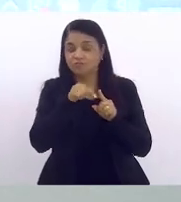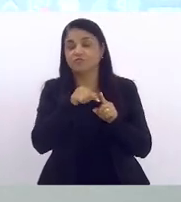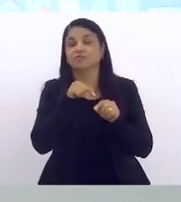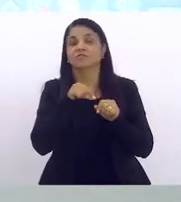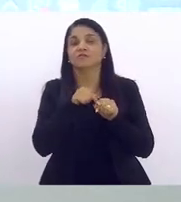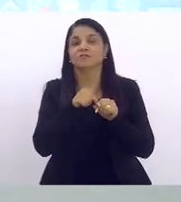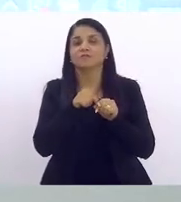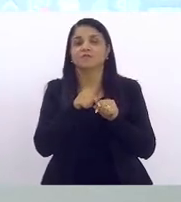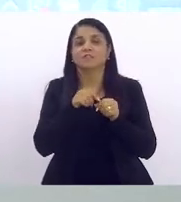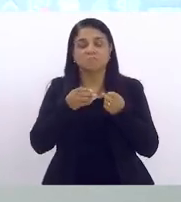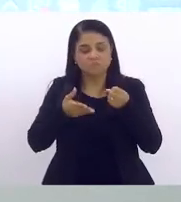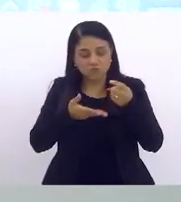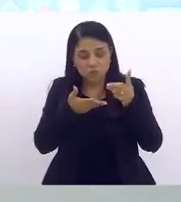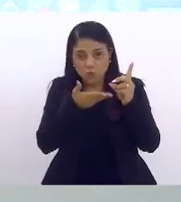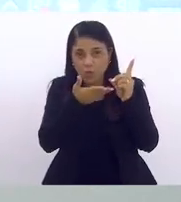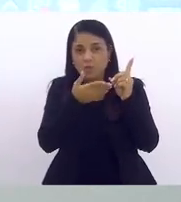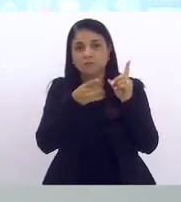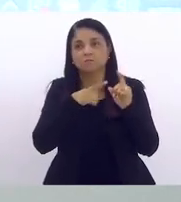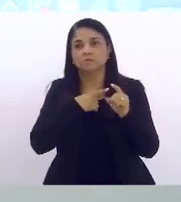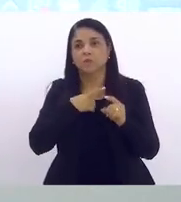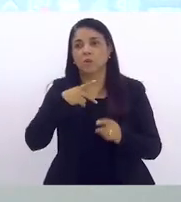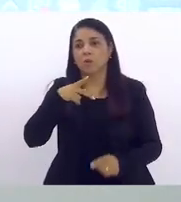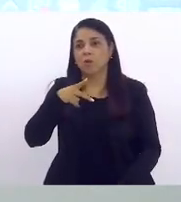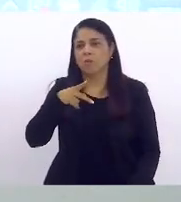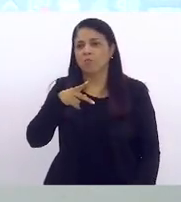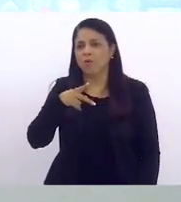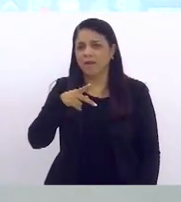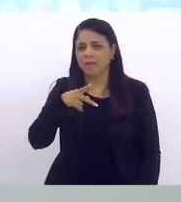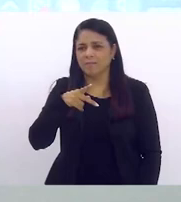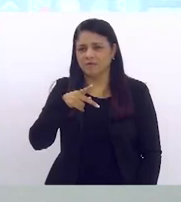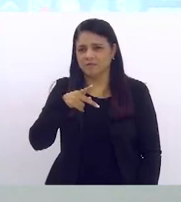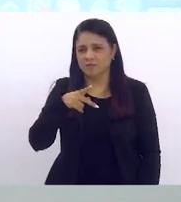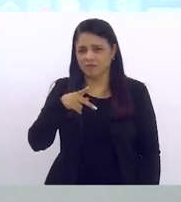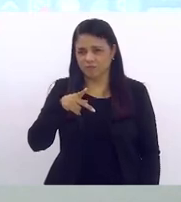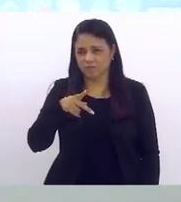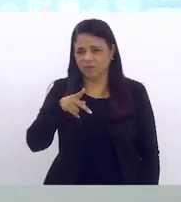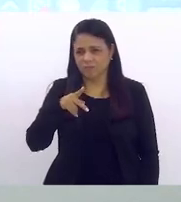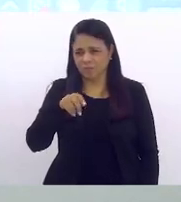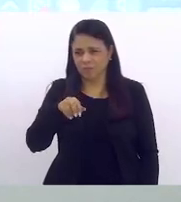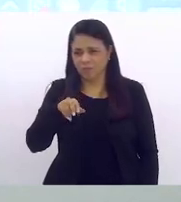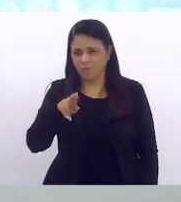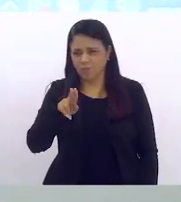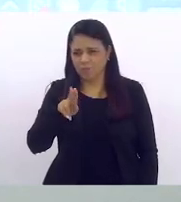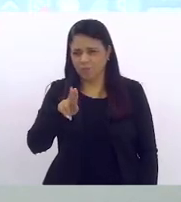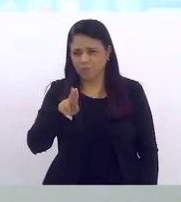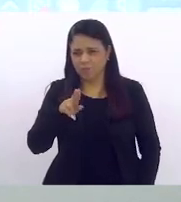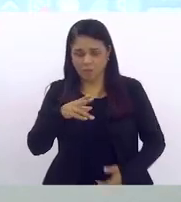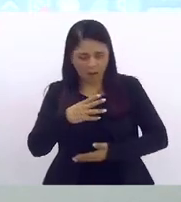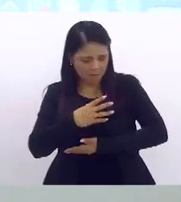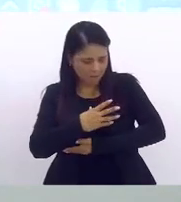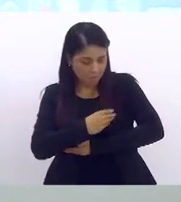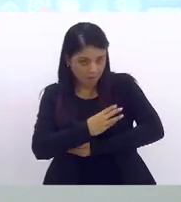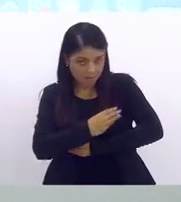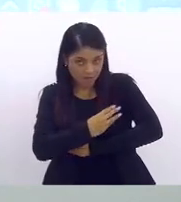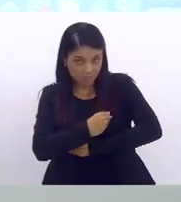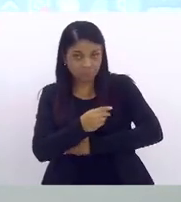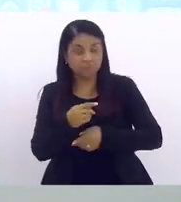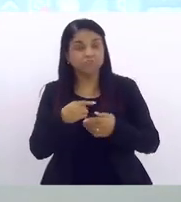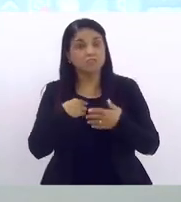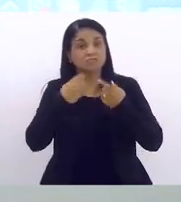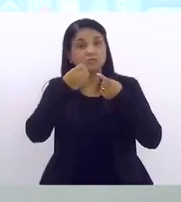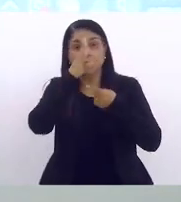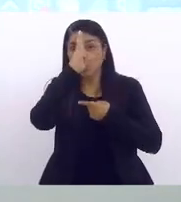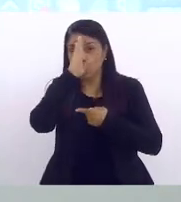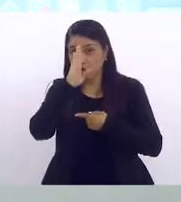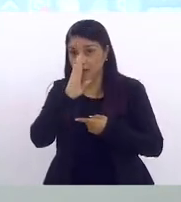E é assim que tem que ser para todas as pessoas. A informação precisa ser veiculada e acessível a todas as pessoas gratuitamente.